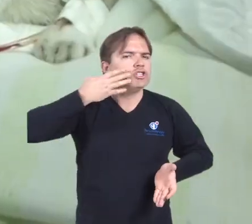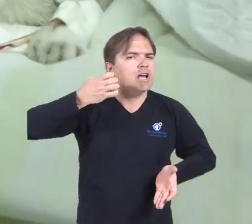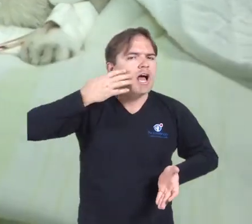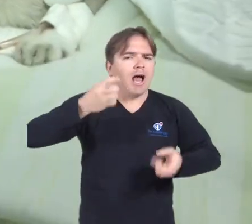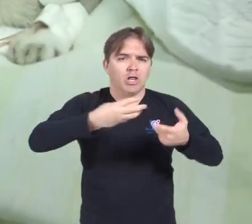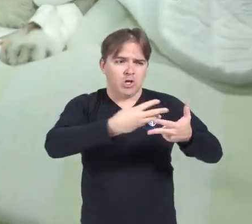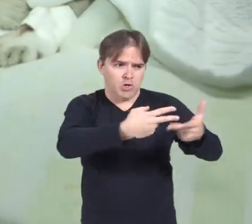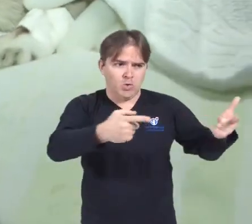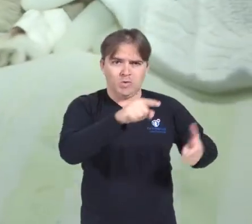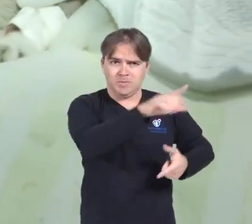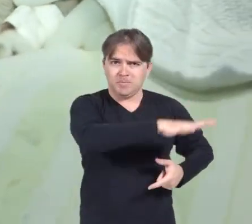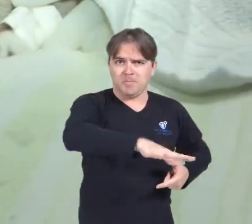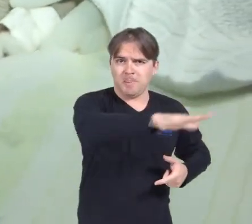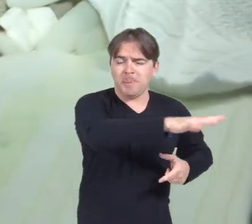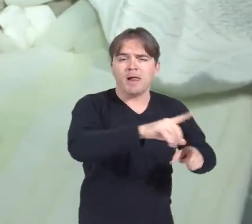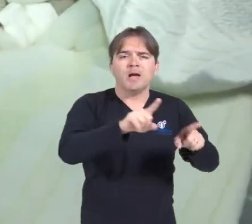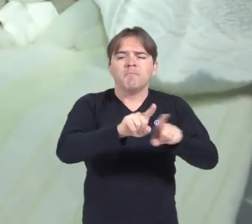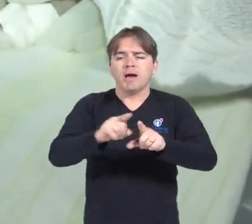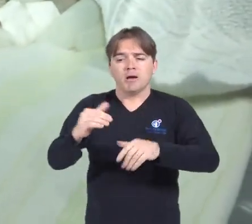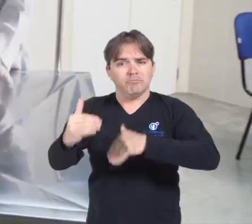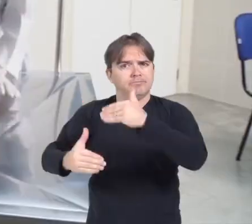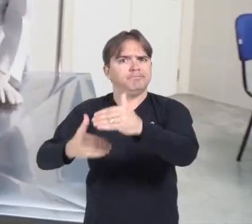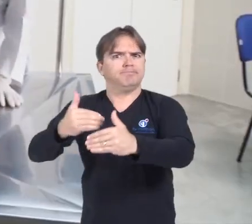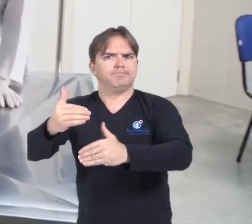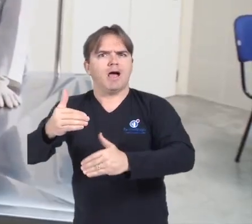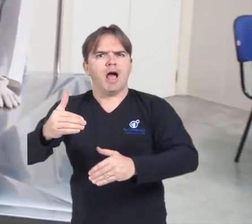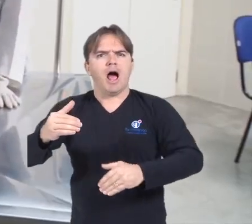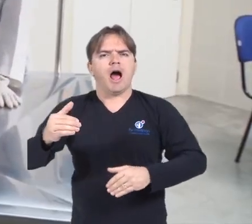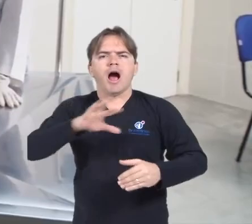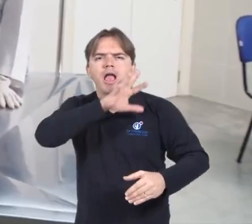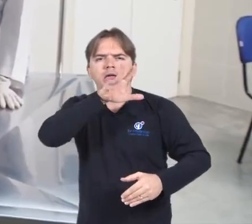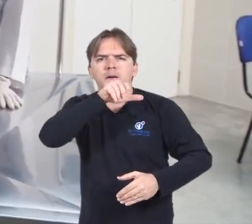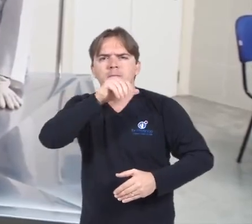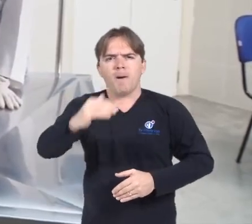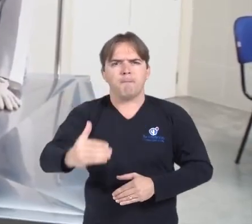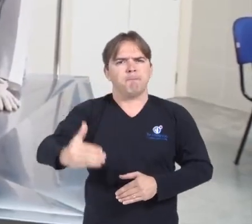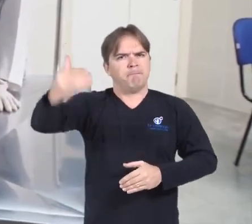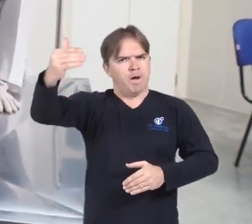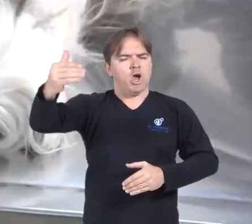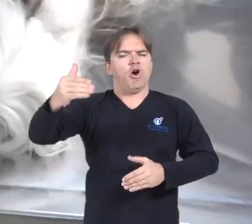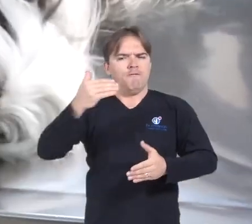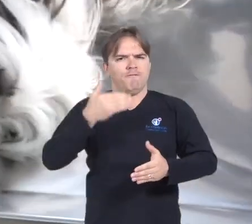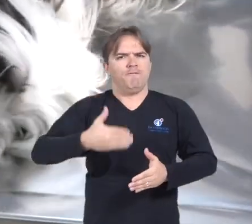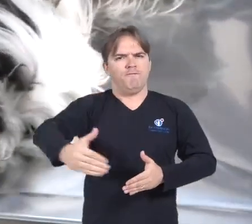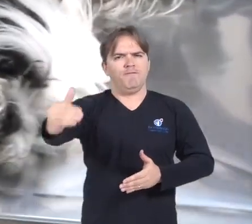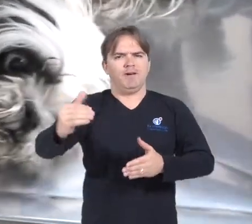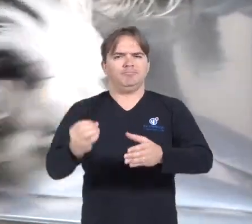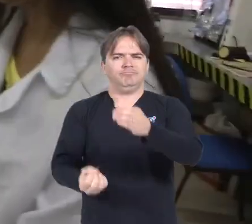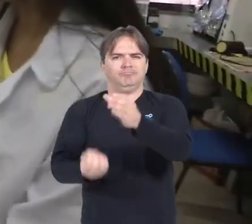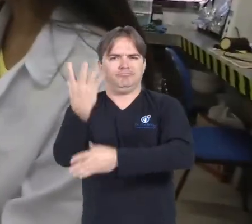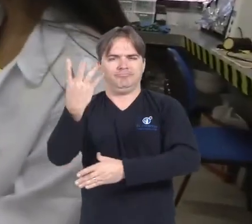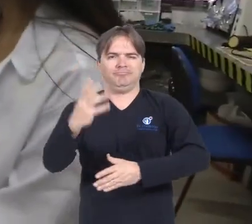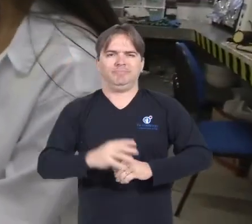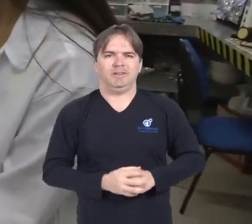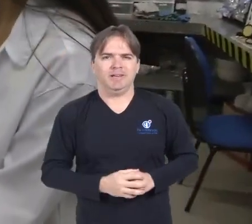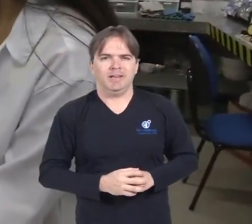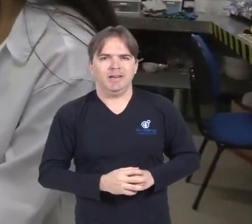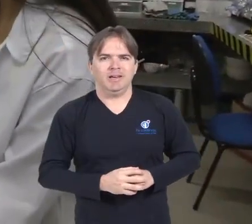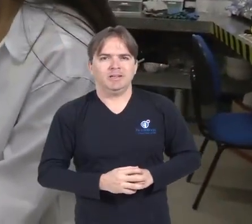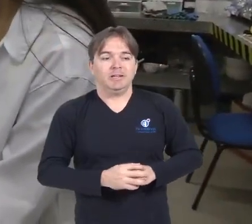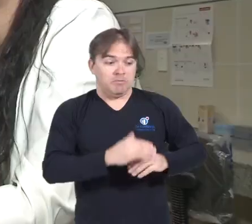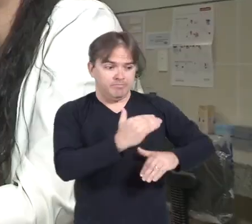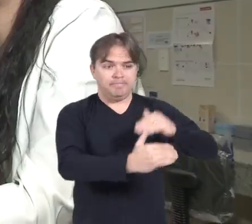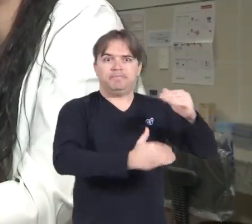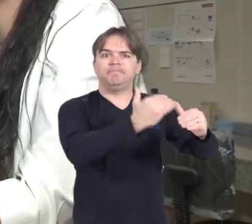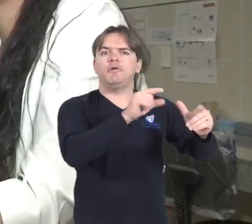em cães e gatos. As obras da construção para atendimento de animais de grande porte já estão em andamento. Os